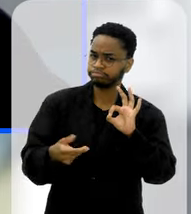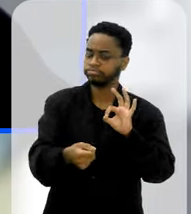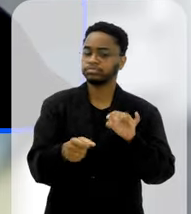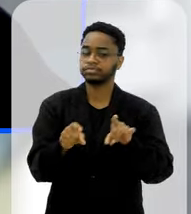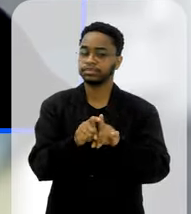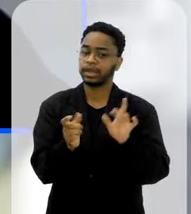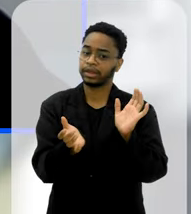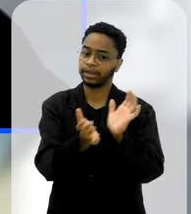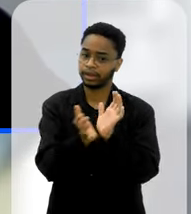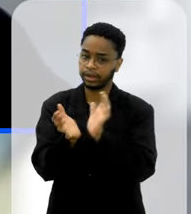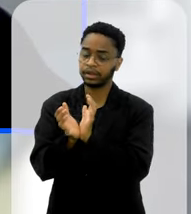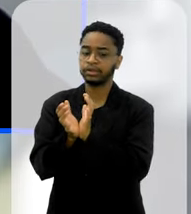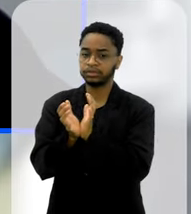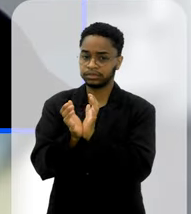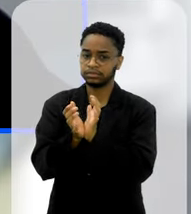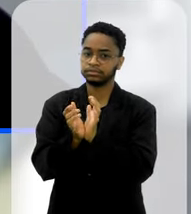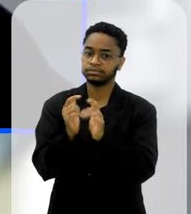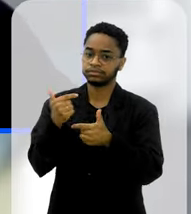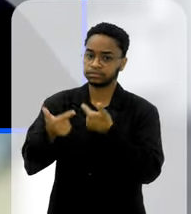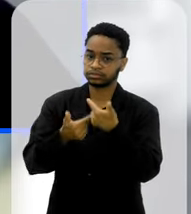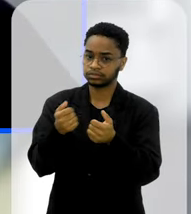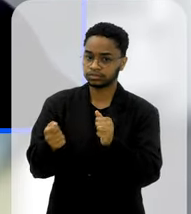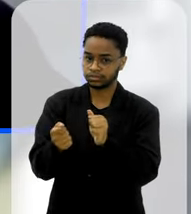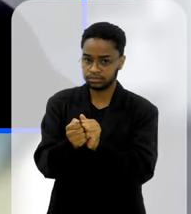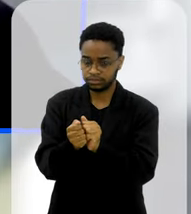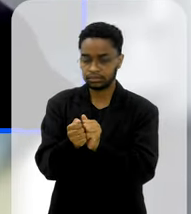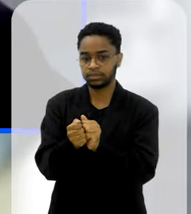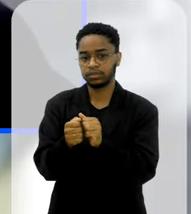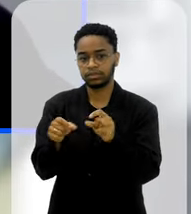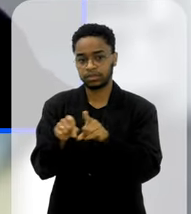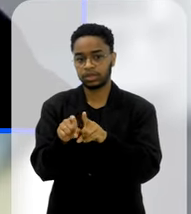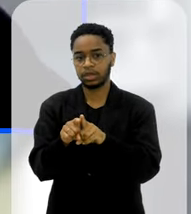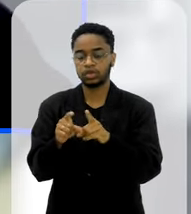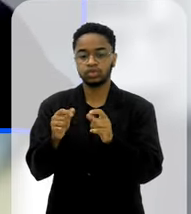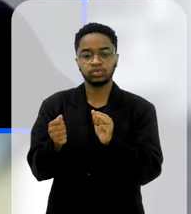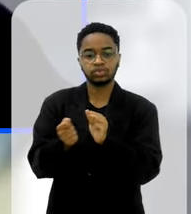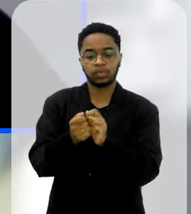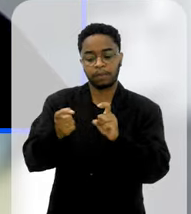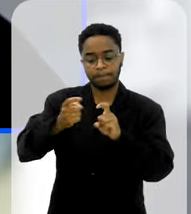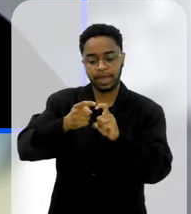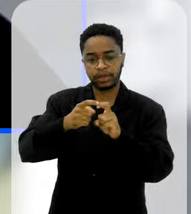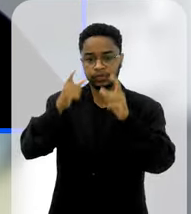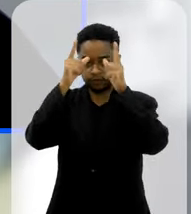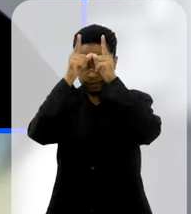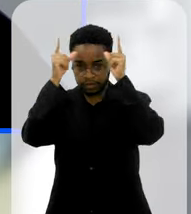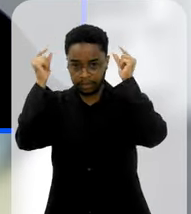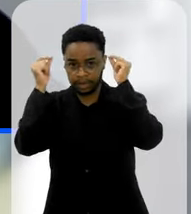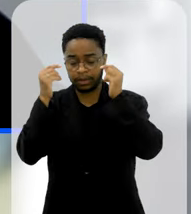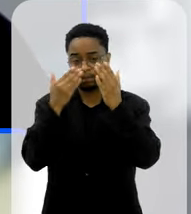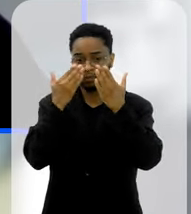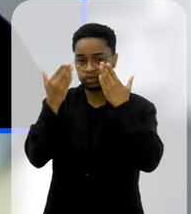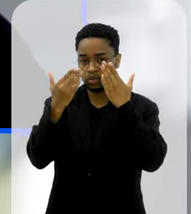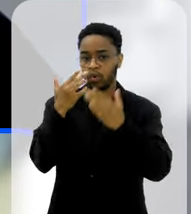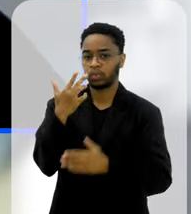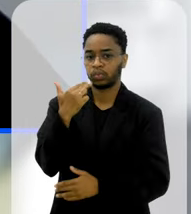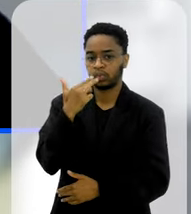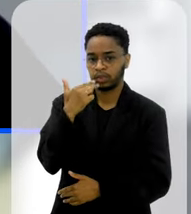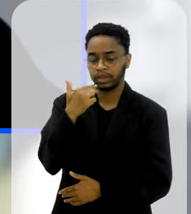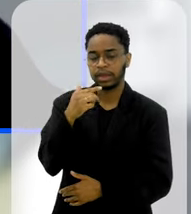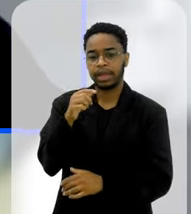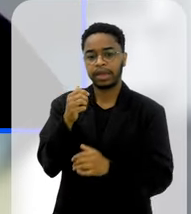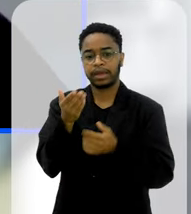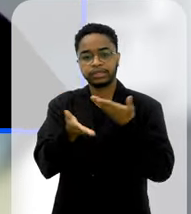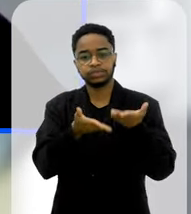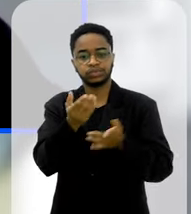médicos qualificados e toda uma equipe de gerontólogos, que o médico trabalha com a enfermeira, e nós temos o